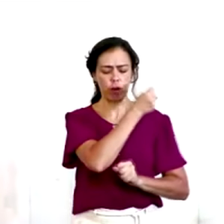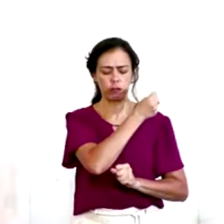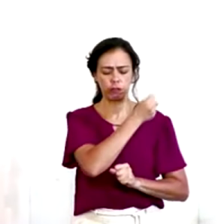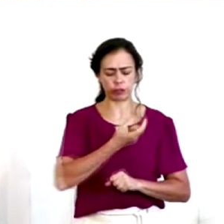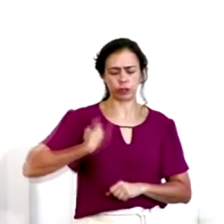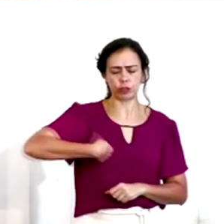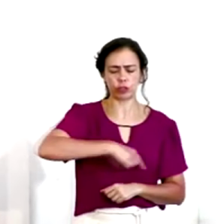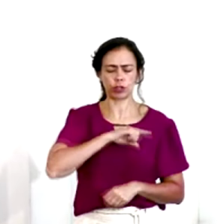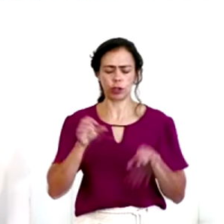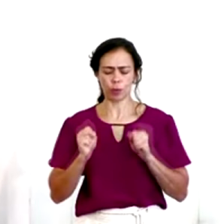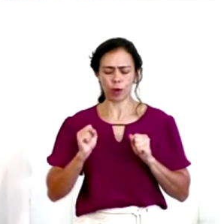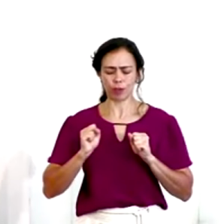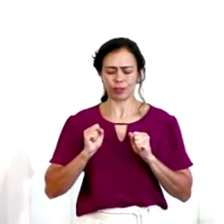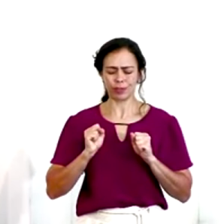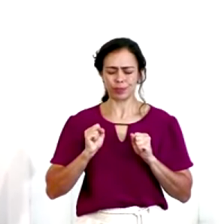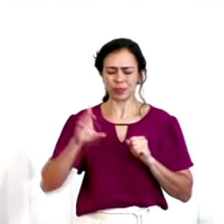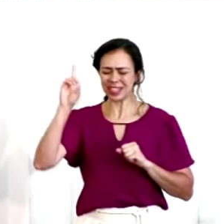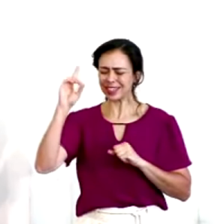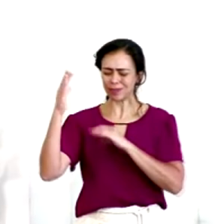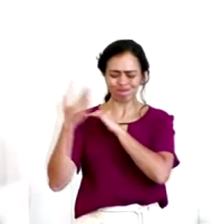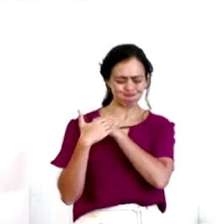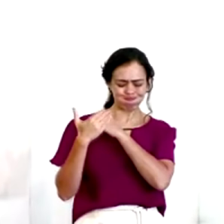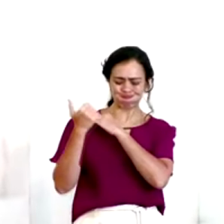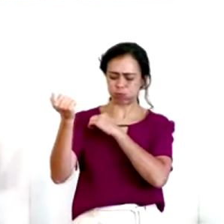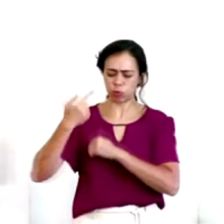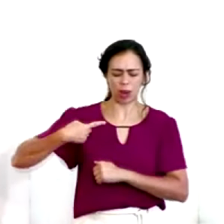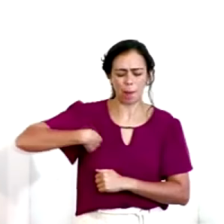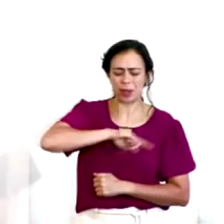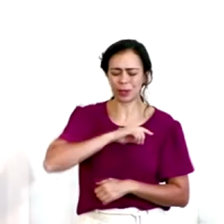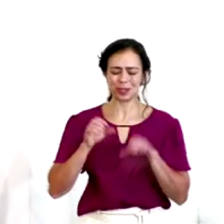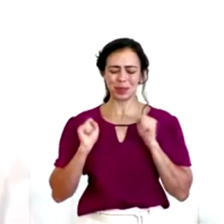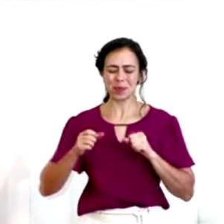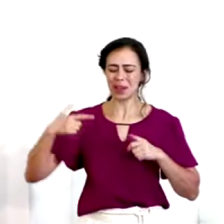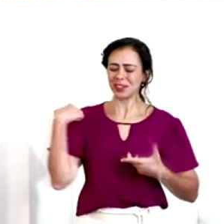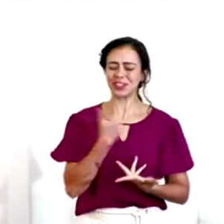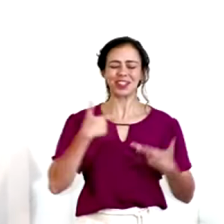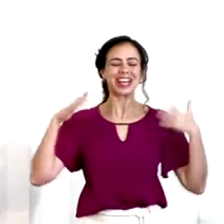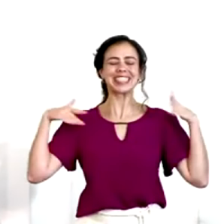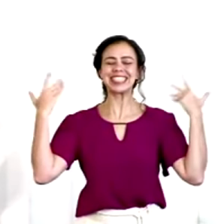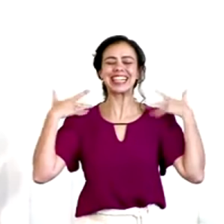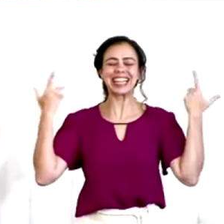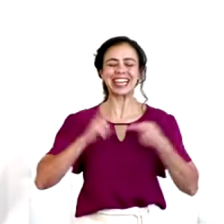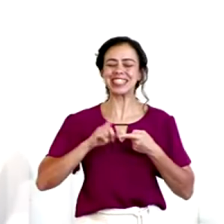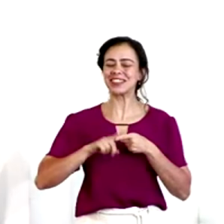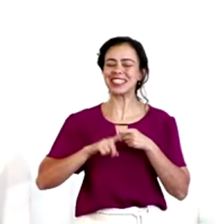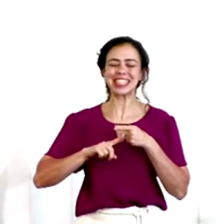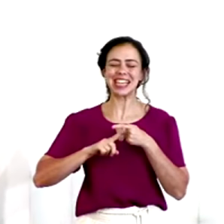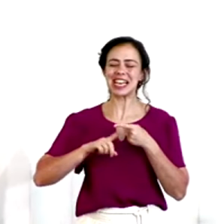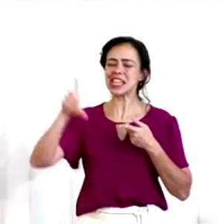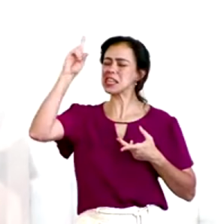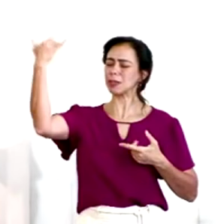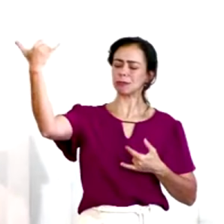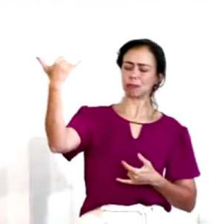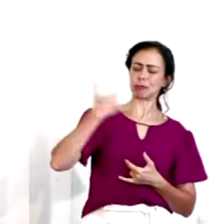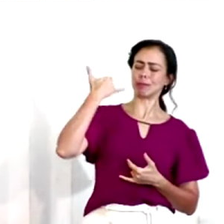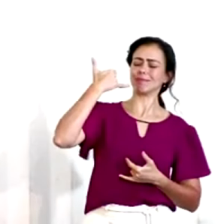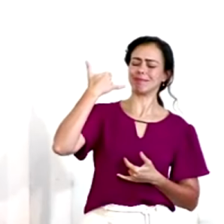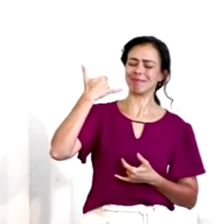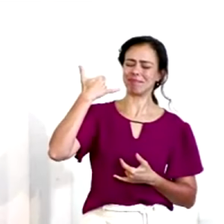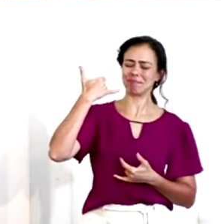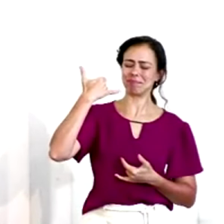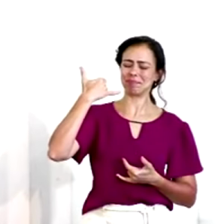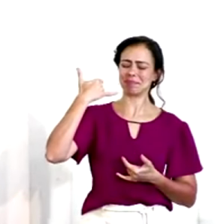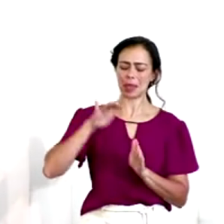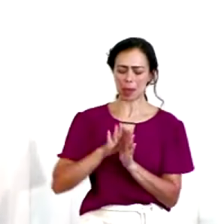fortalecidos, confrontados, animados com a Tua Palavra. Esta é a